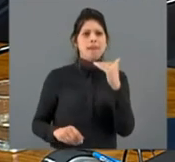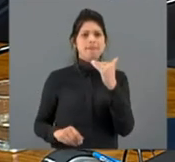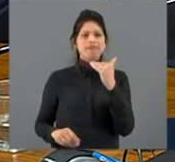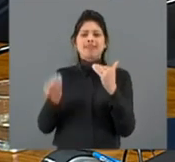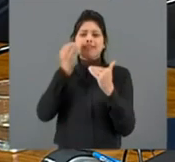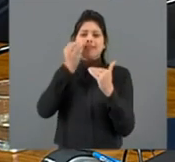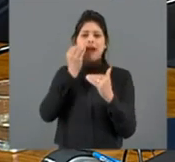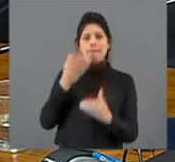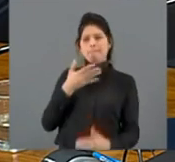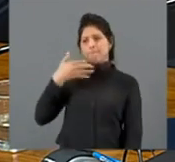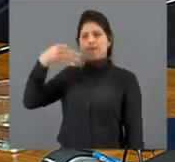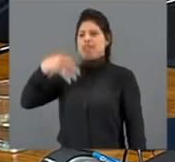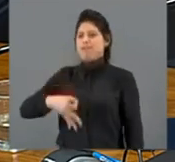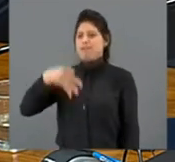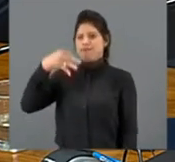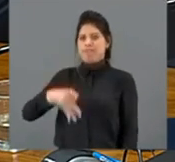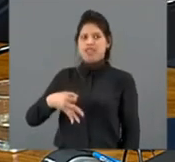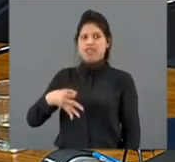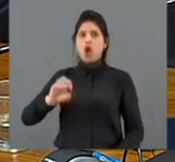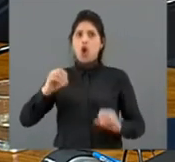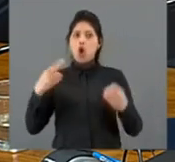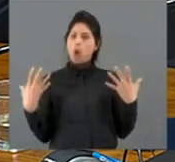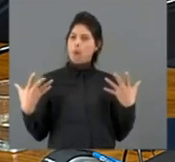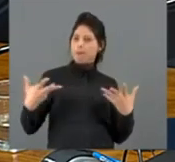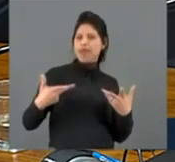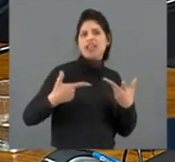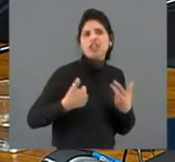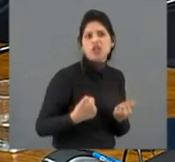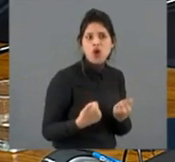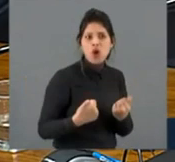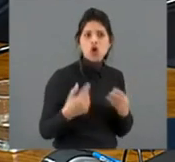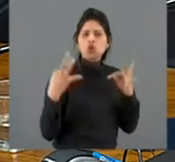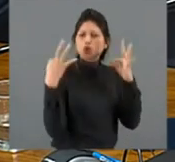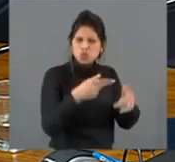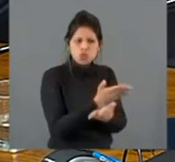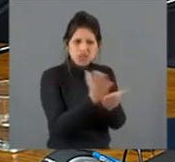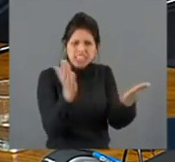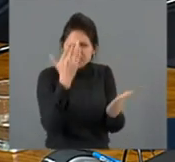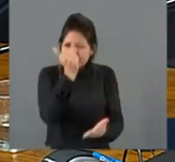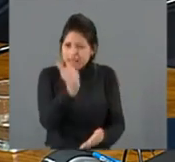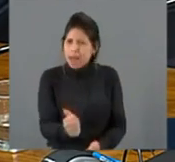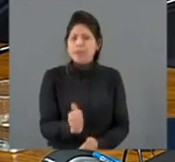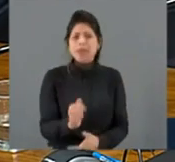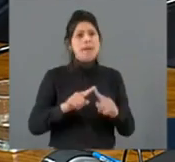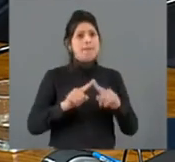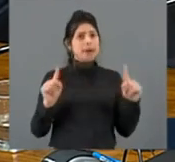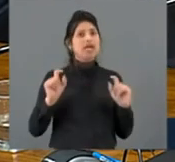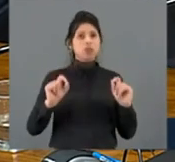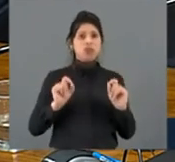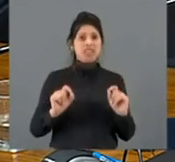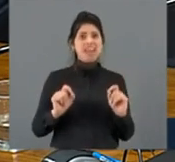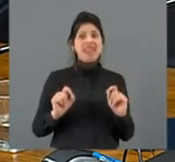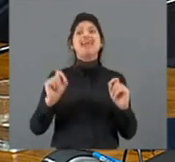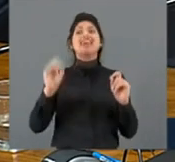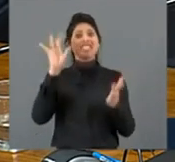imperfeitos, em oniscientes, ou seja, que tudo sabem, para que sejam, então,